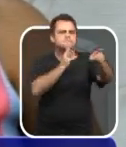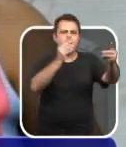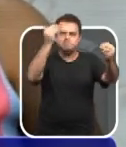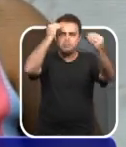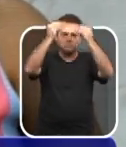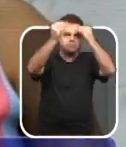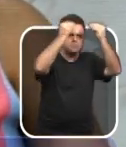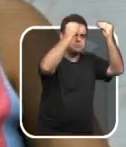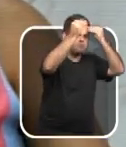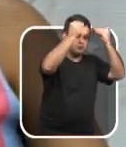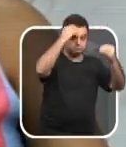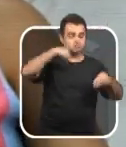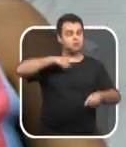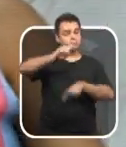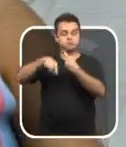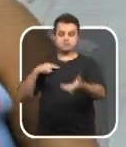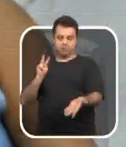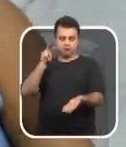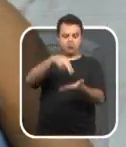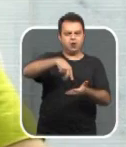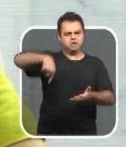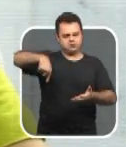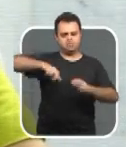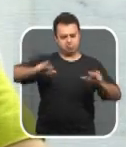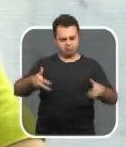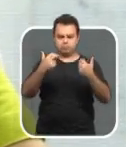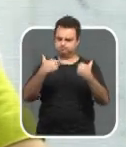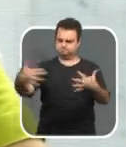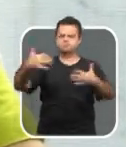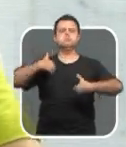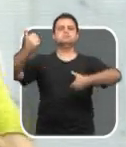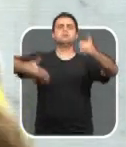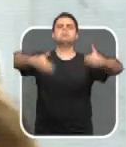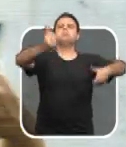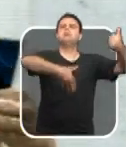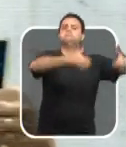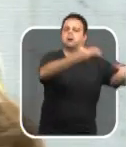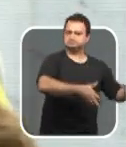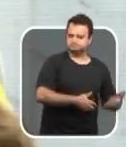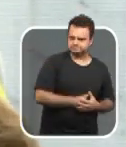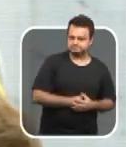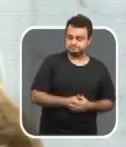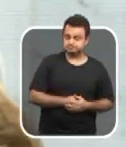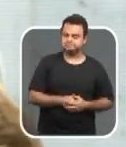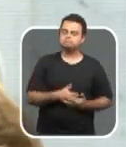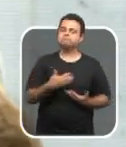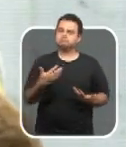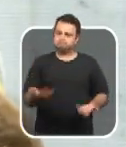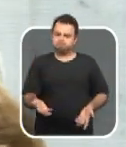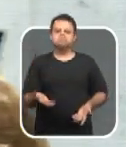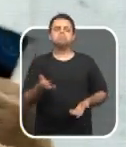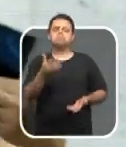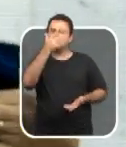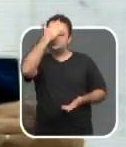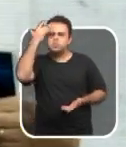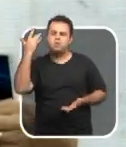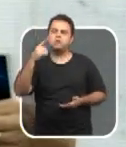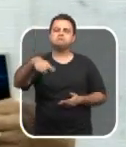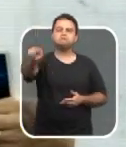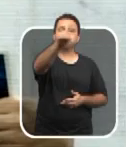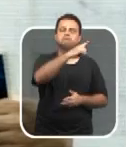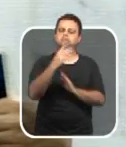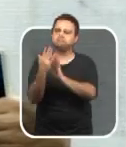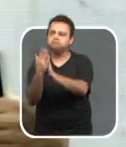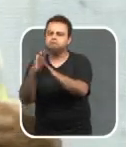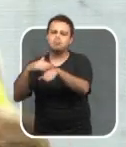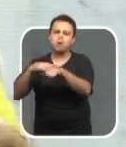minha cabeça, não, é o que está precisando. Também quem traz para você? Você tem essa relação com as pessoas, elas trazerem essas